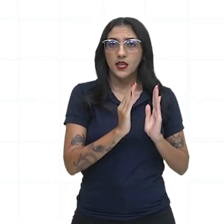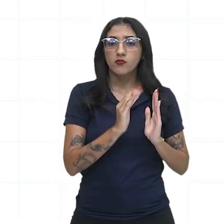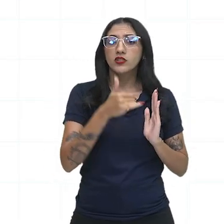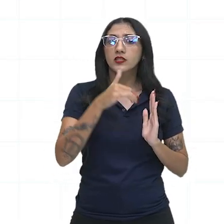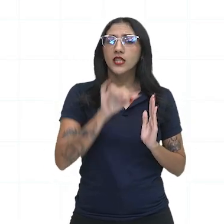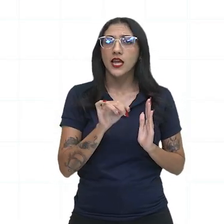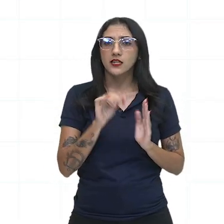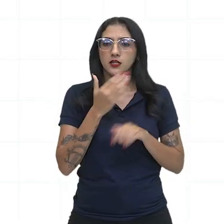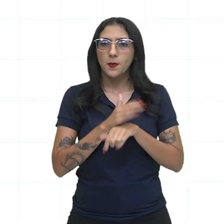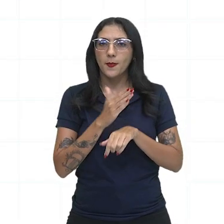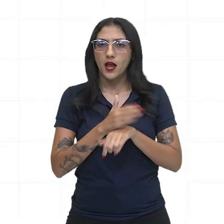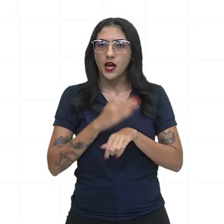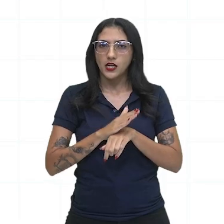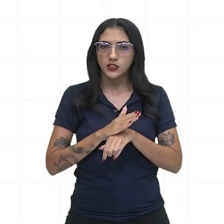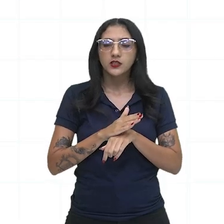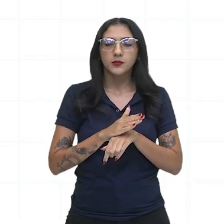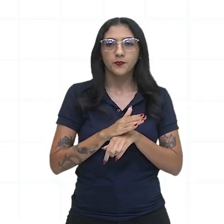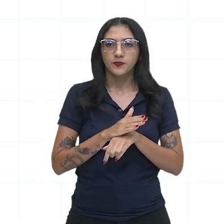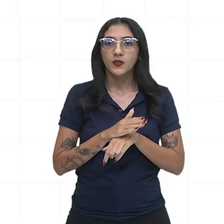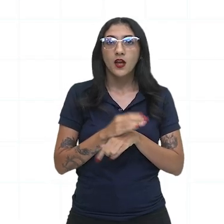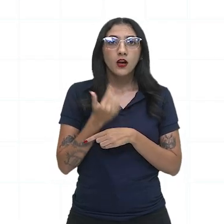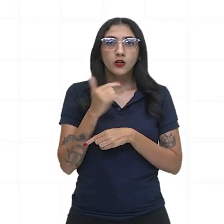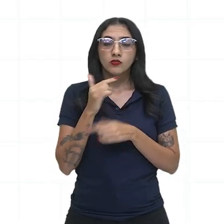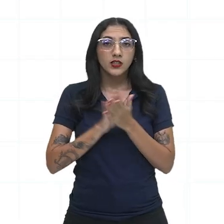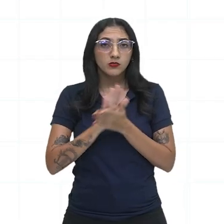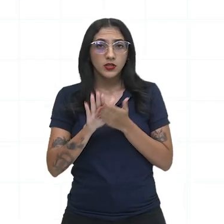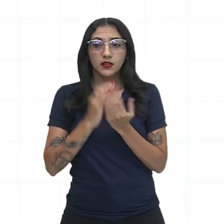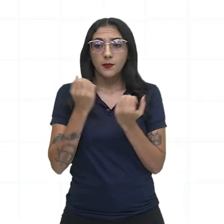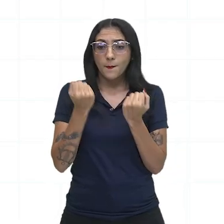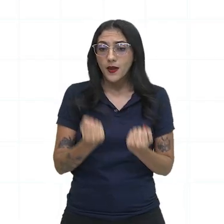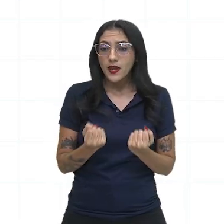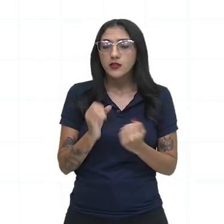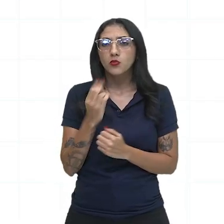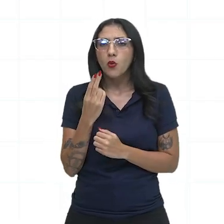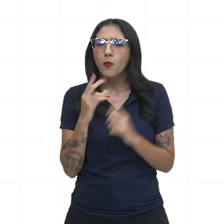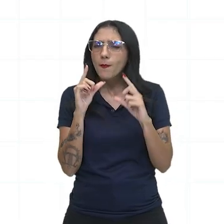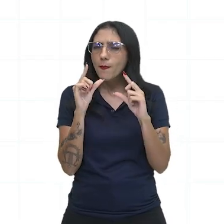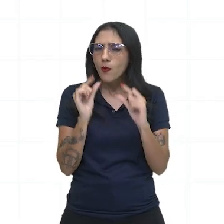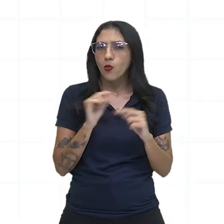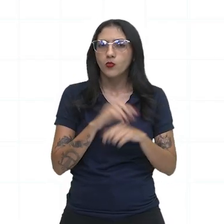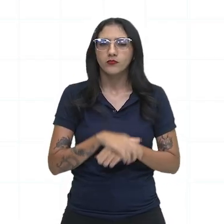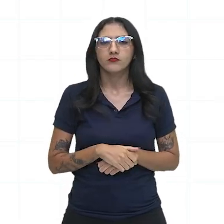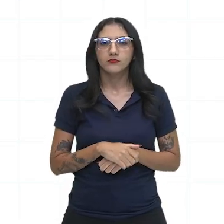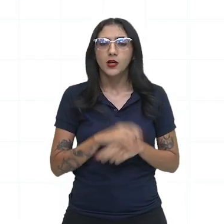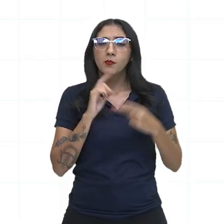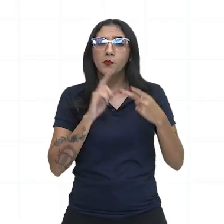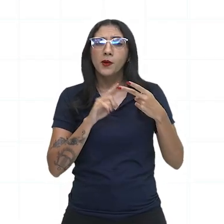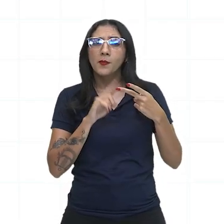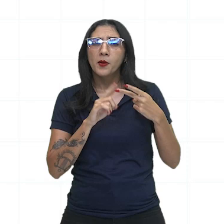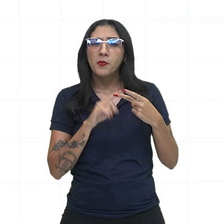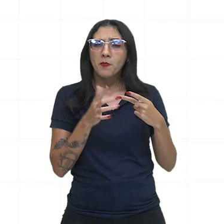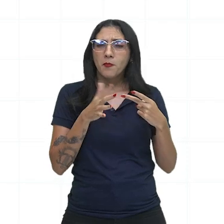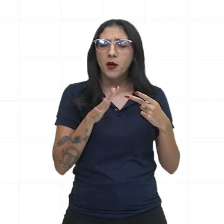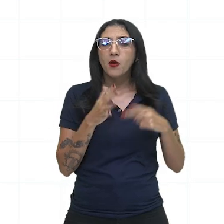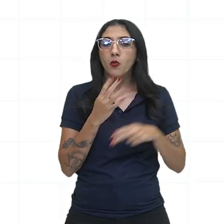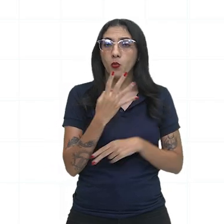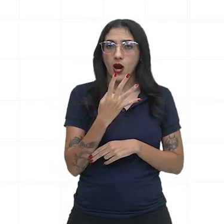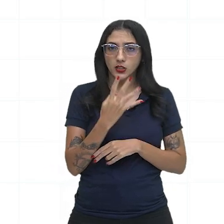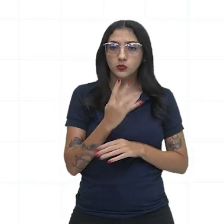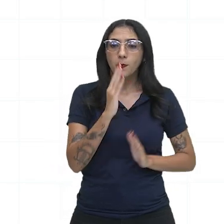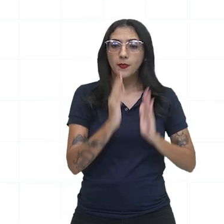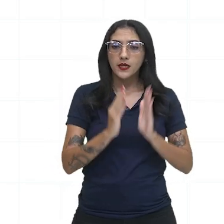10 repetições sem carga ou com carga leve. Já no intermediário, 4 séries de